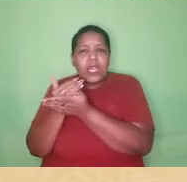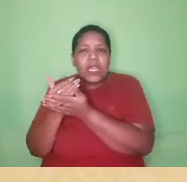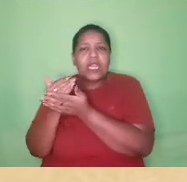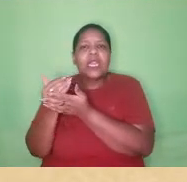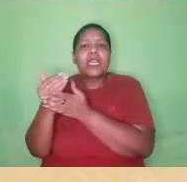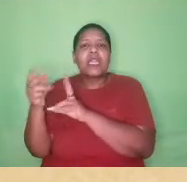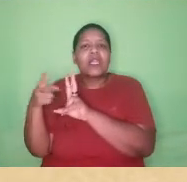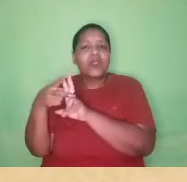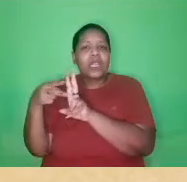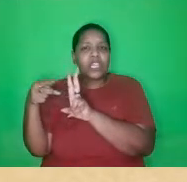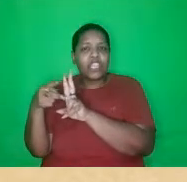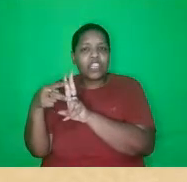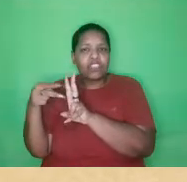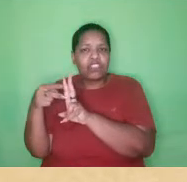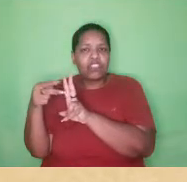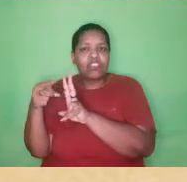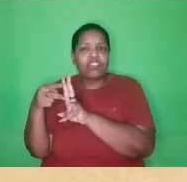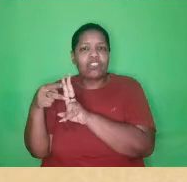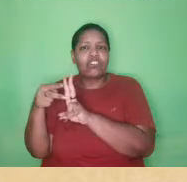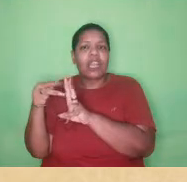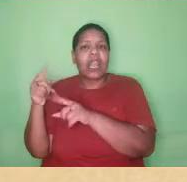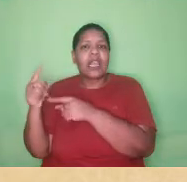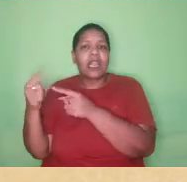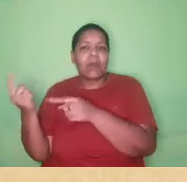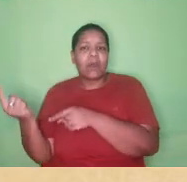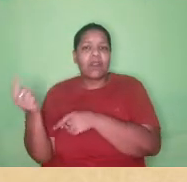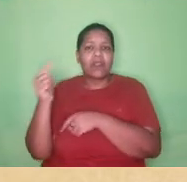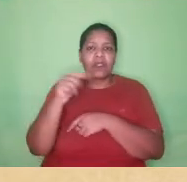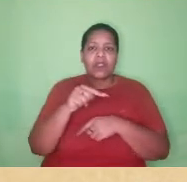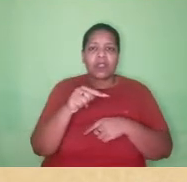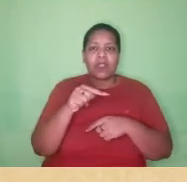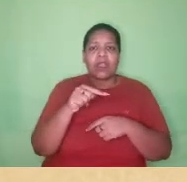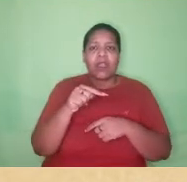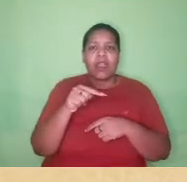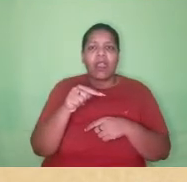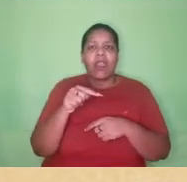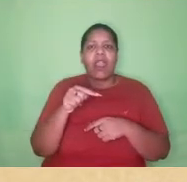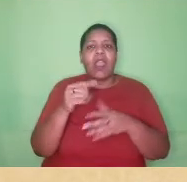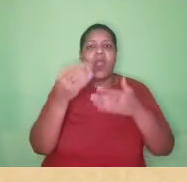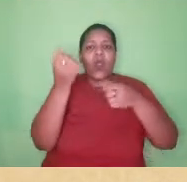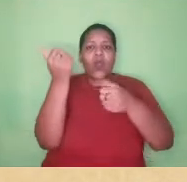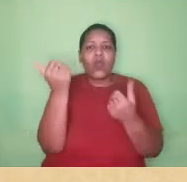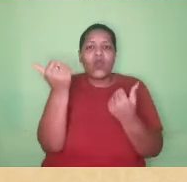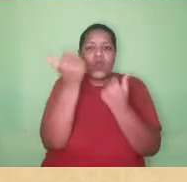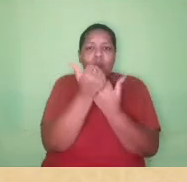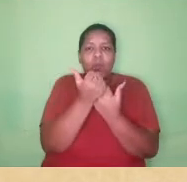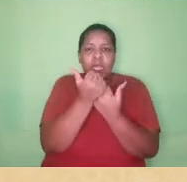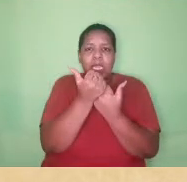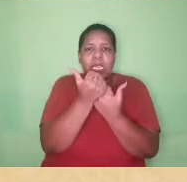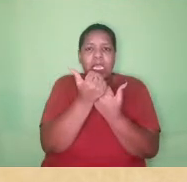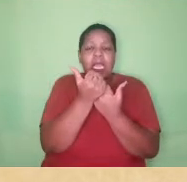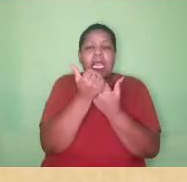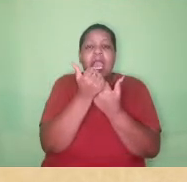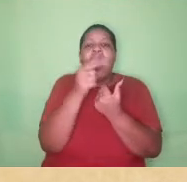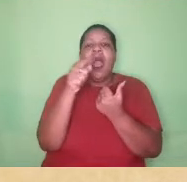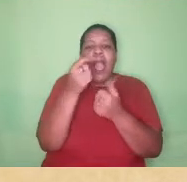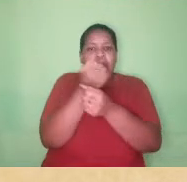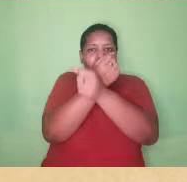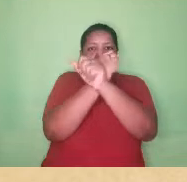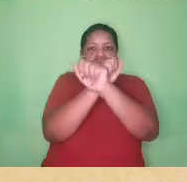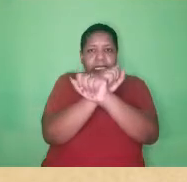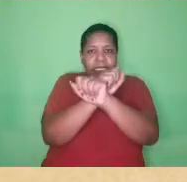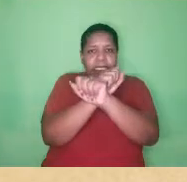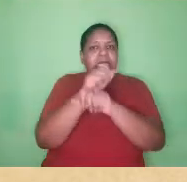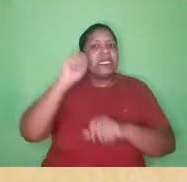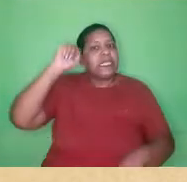brasileira, que imediatamente é o quê? Ela é substituída por uma escravidão negra africana. Inclusive,